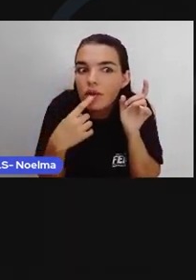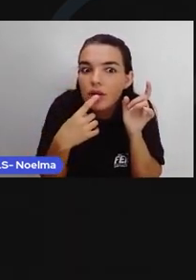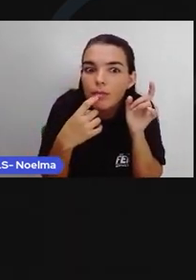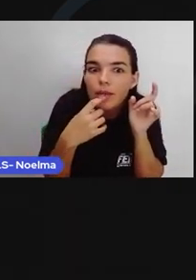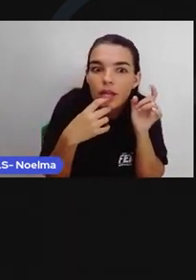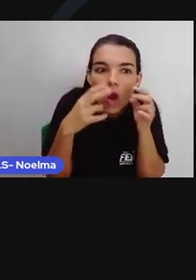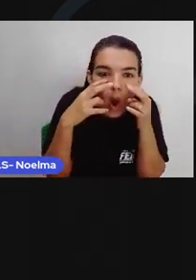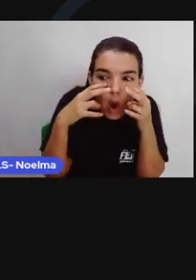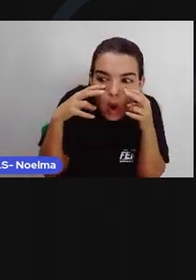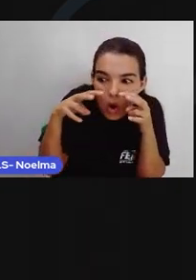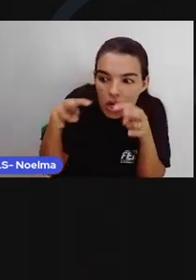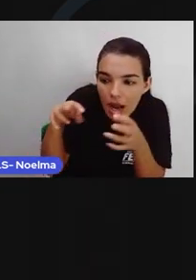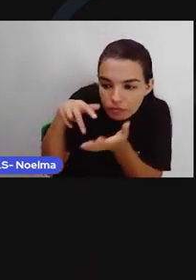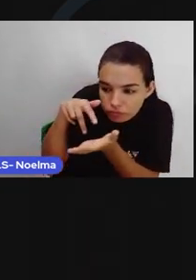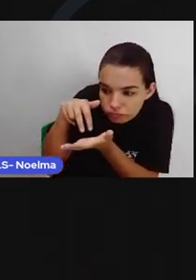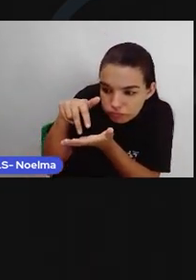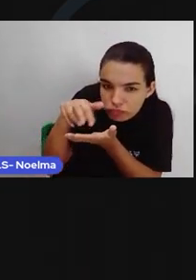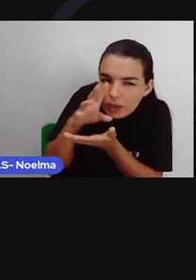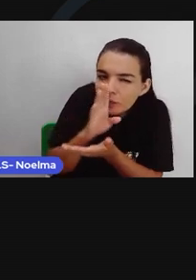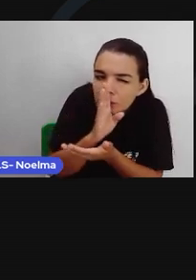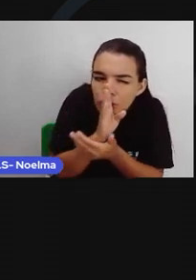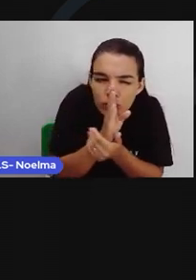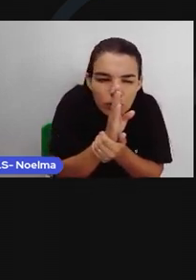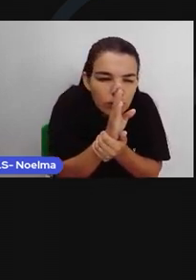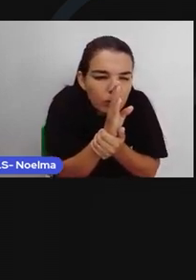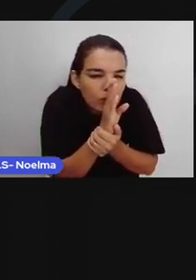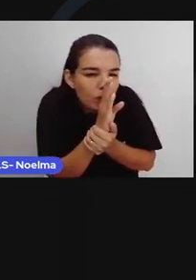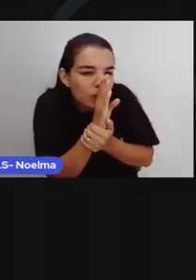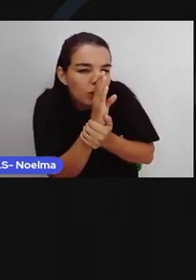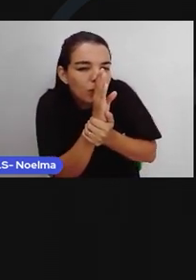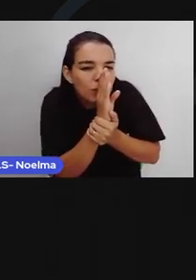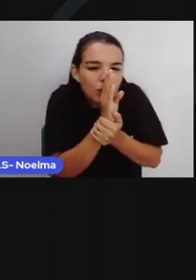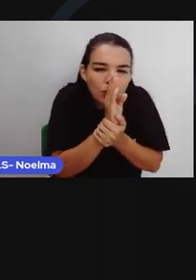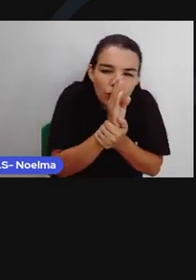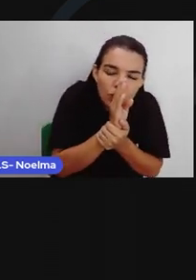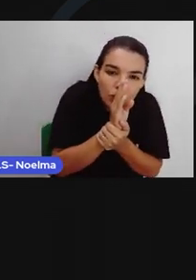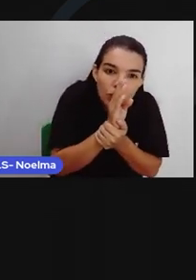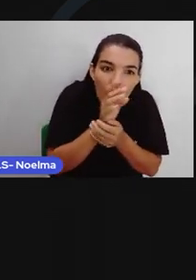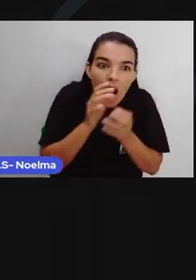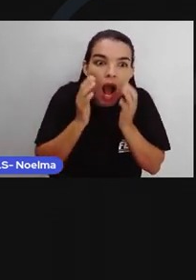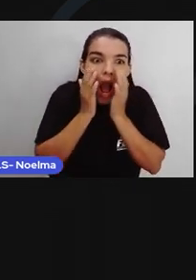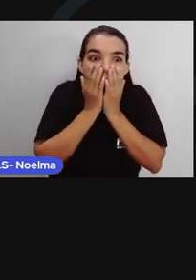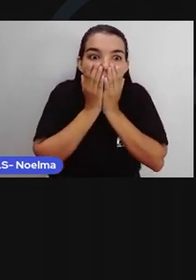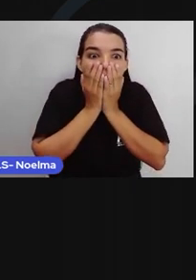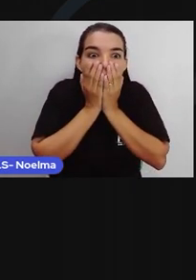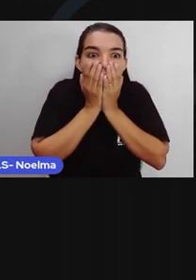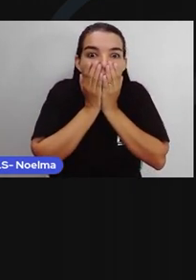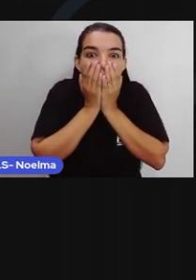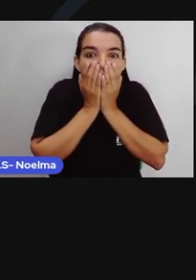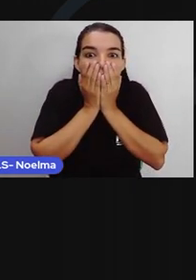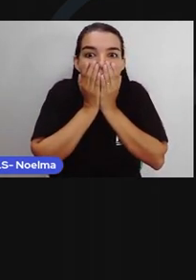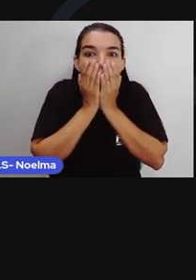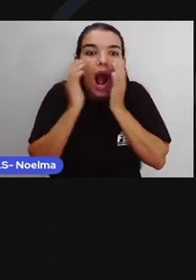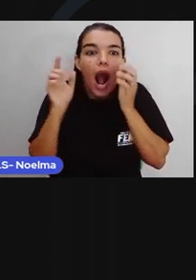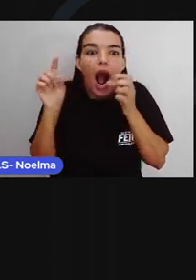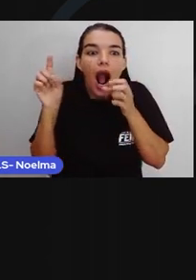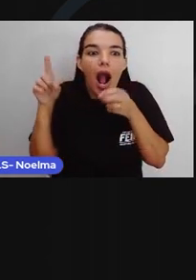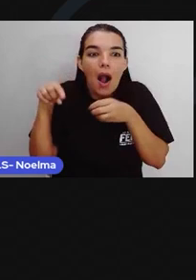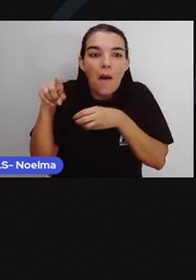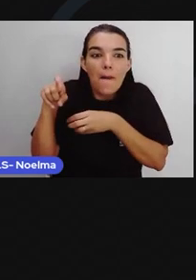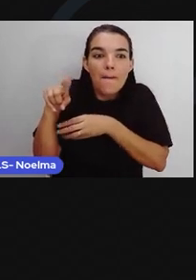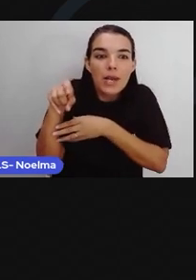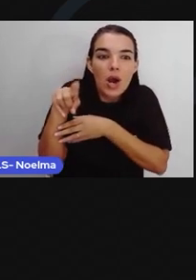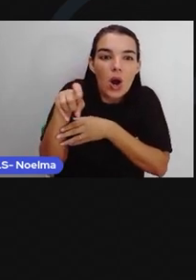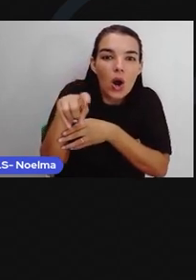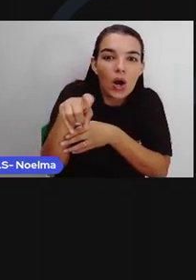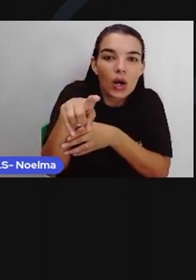os meninos silenciosamente. Era o próprio minhocão do Pari! Veio que nem briga de foice no